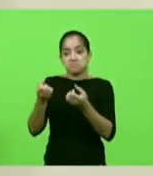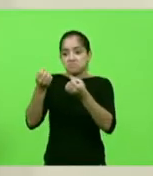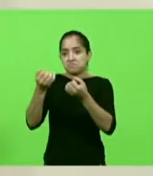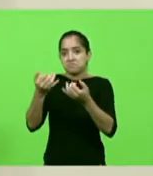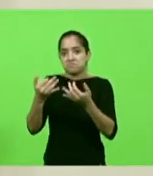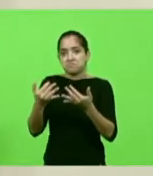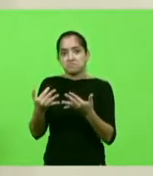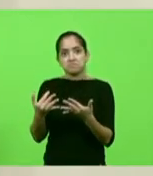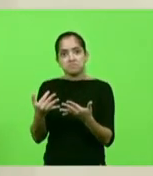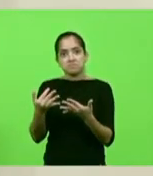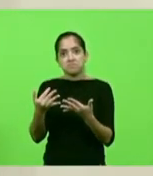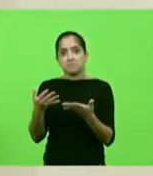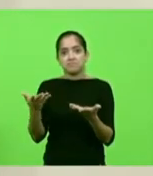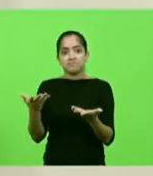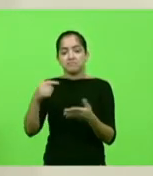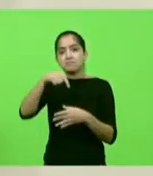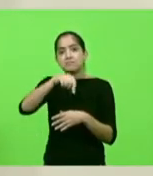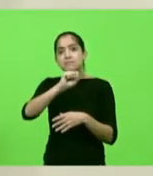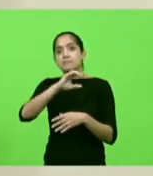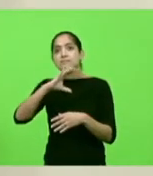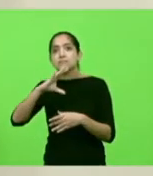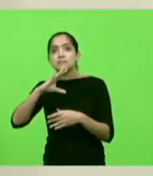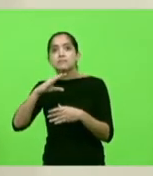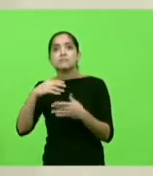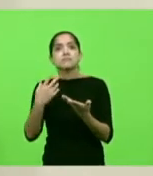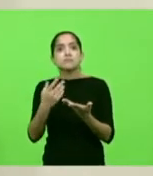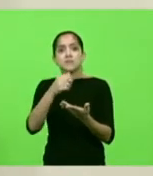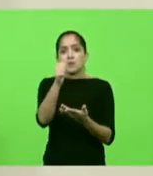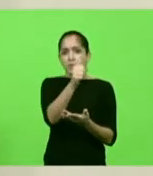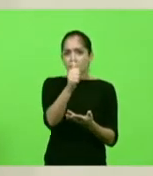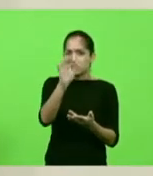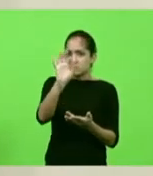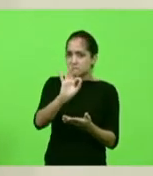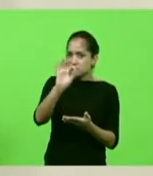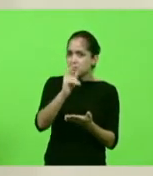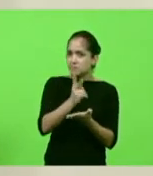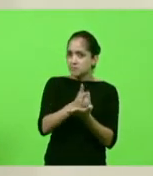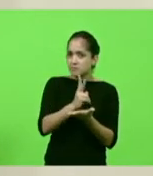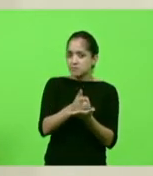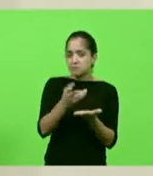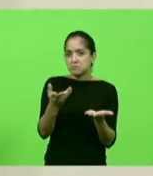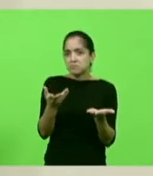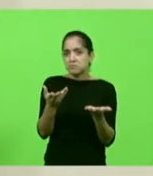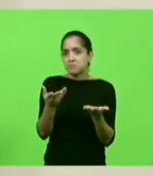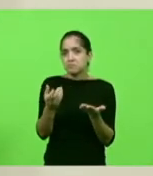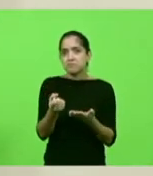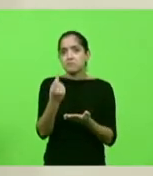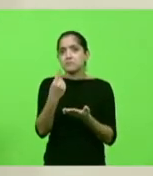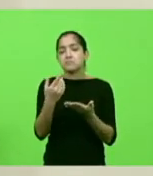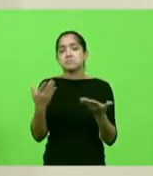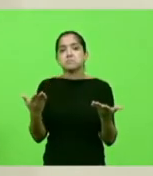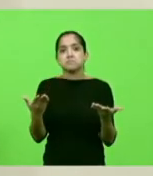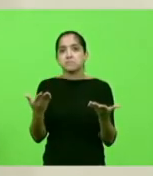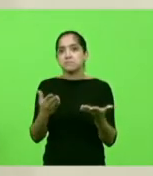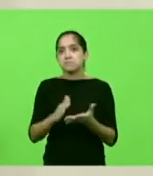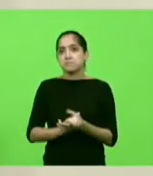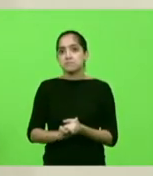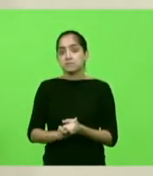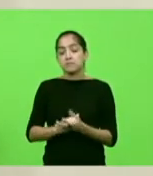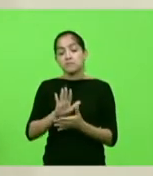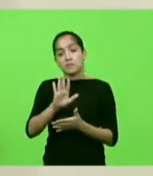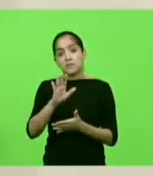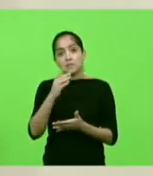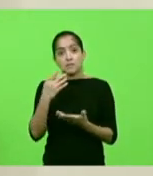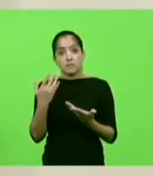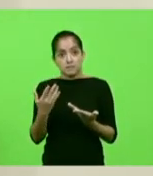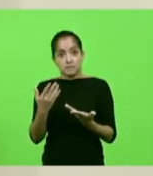inexplicavelmente, Santa Catarina continua com 11% da população vacinada. Era bom